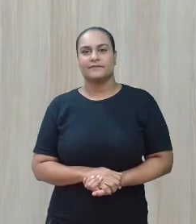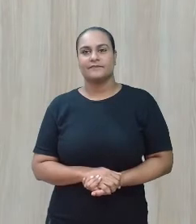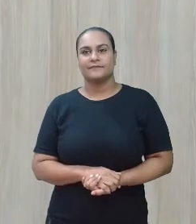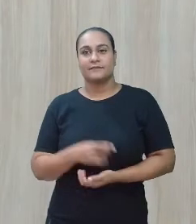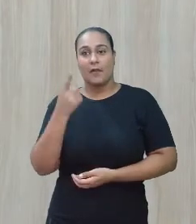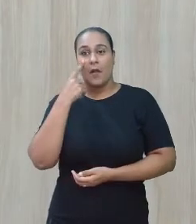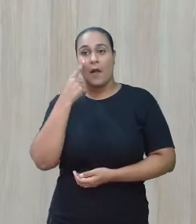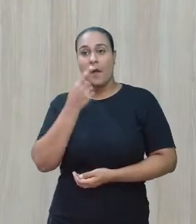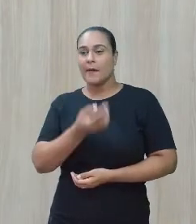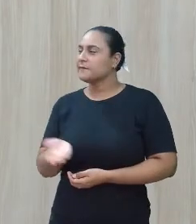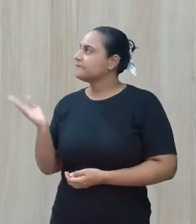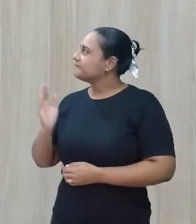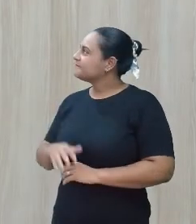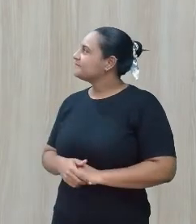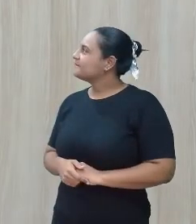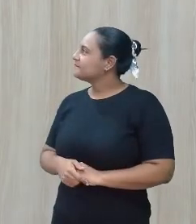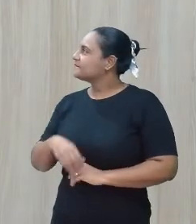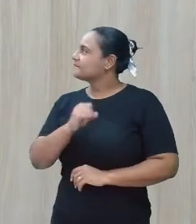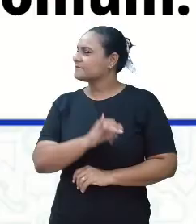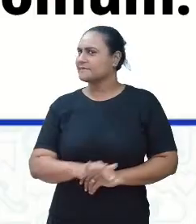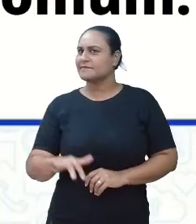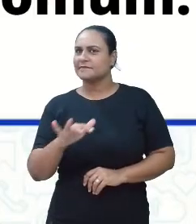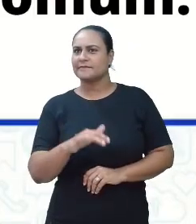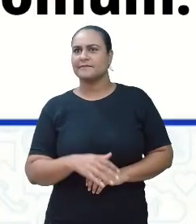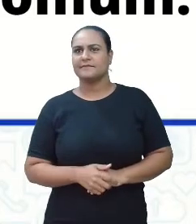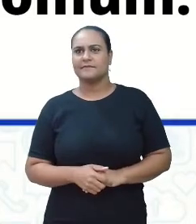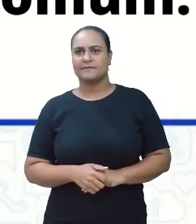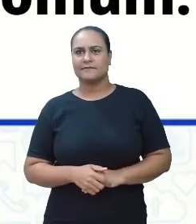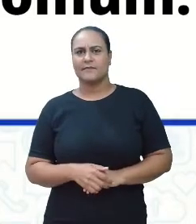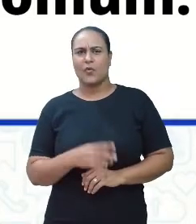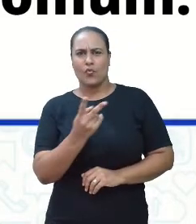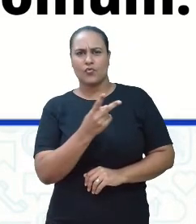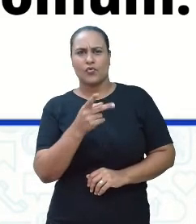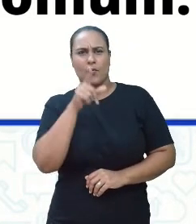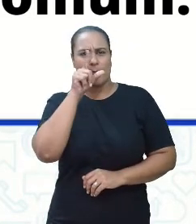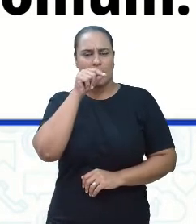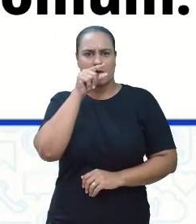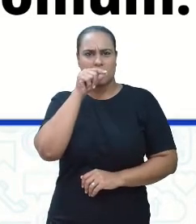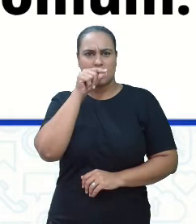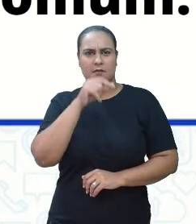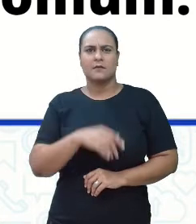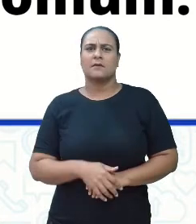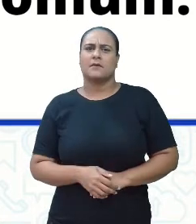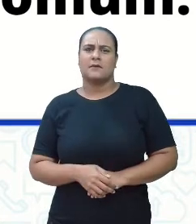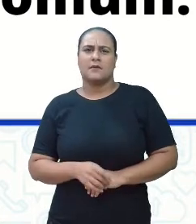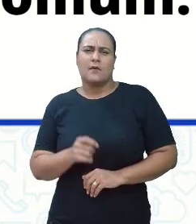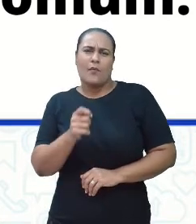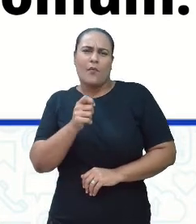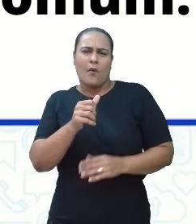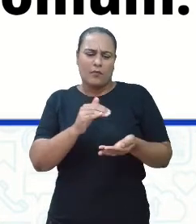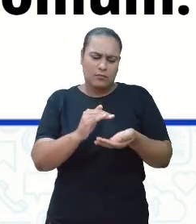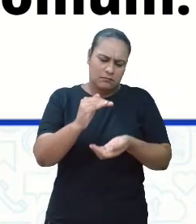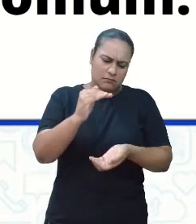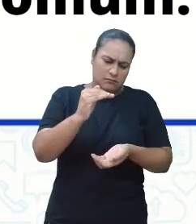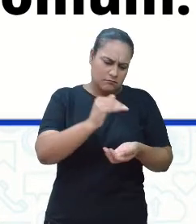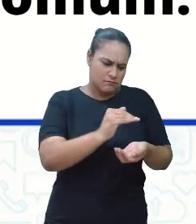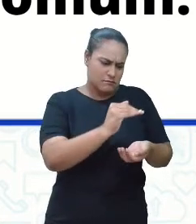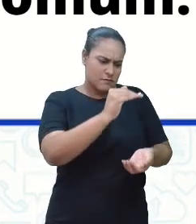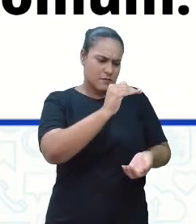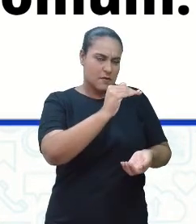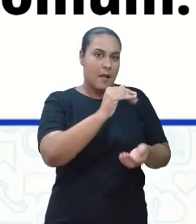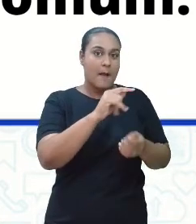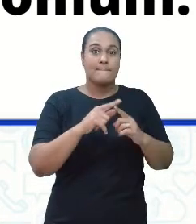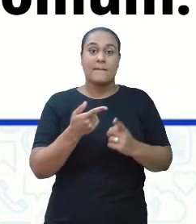olham essa imagem aqui? Eles parecem, não é? Eles são quase do mesmo tamanho, não é? Mas tem